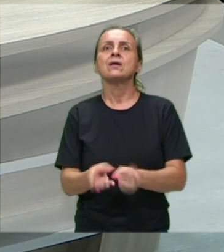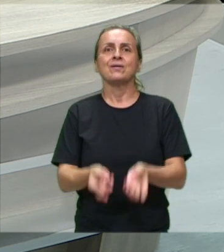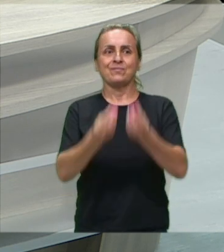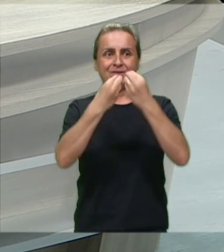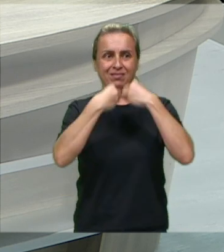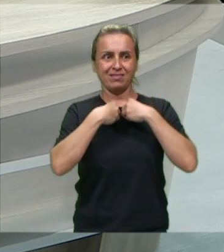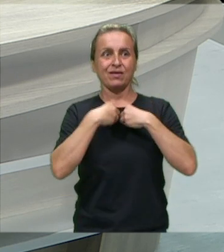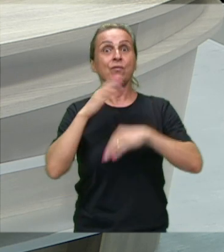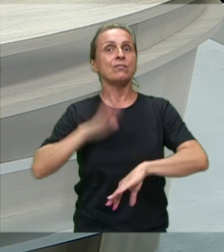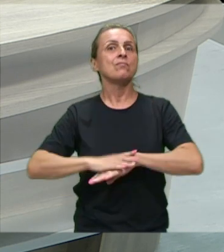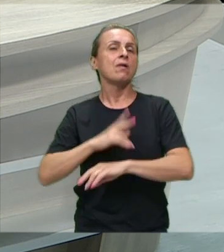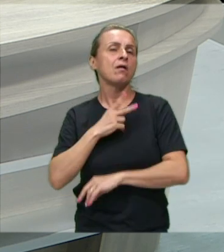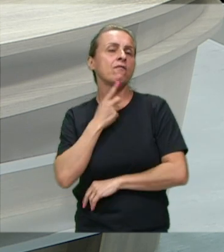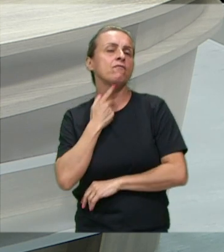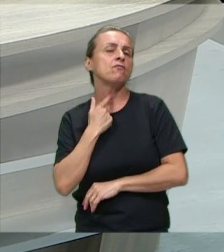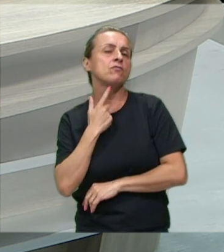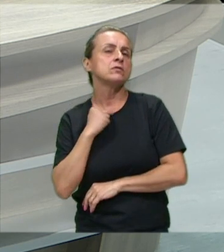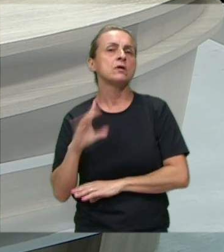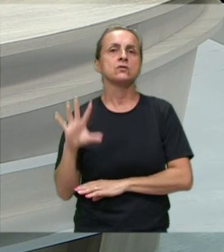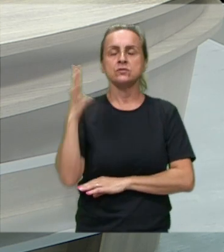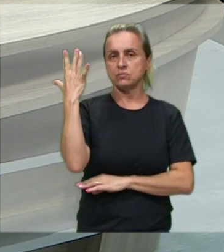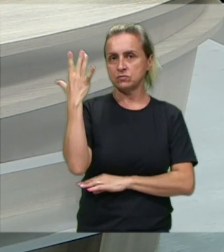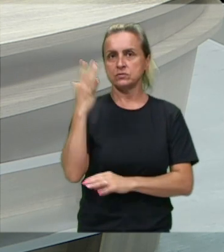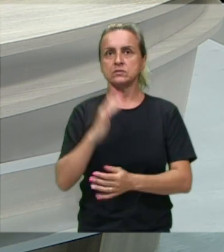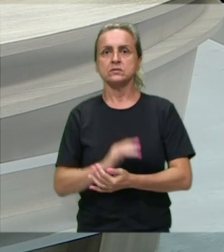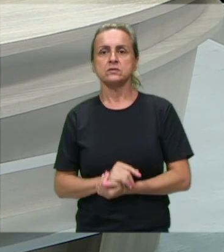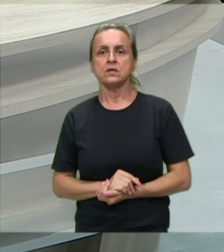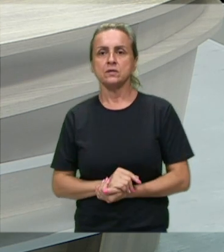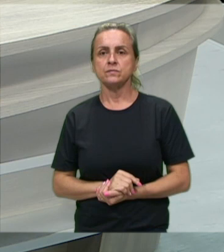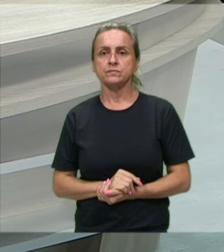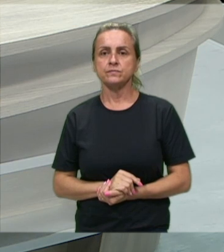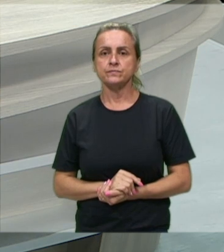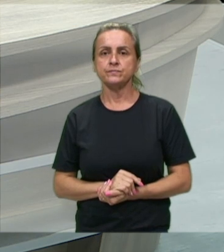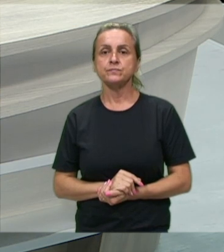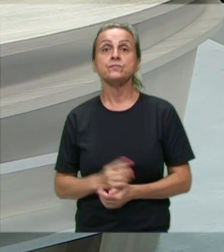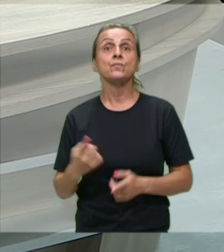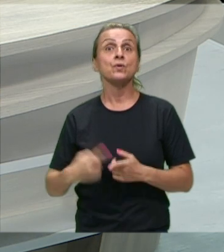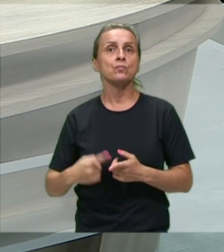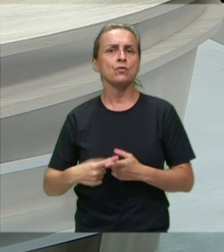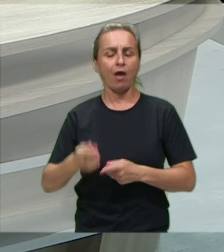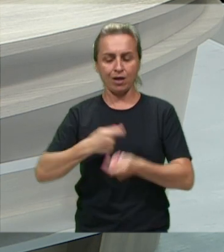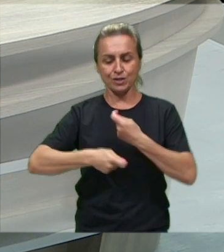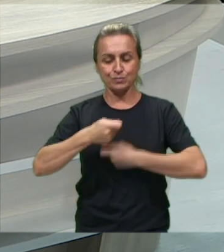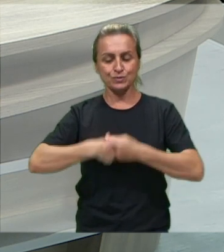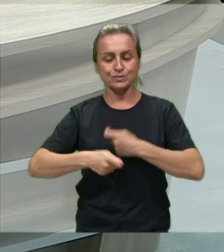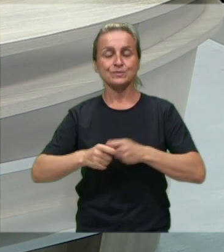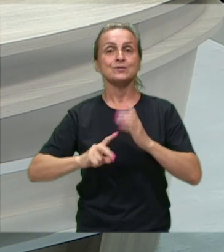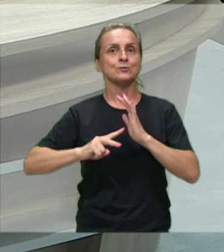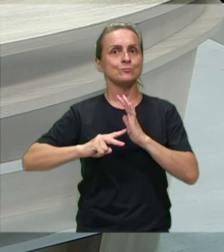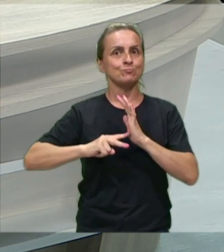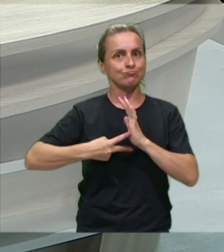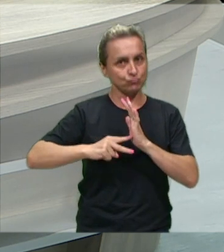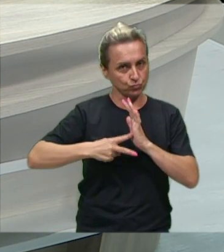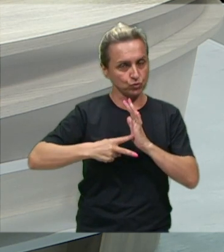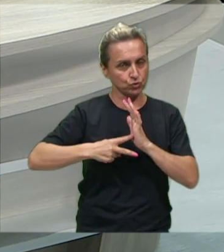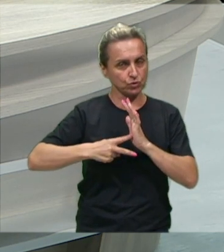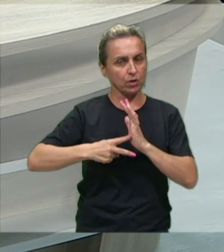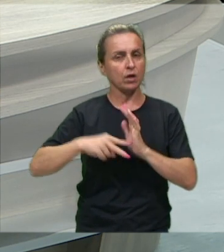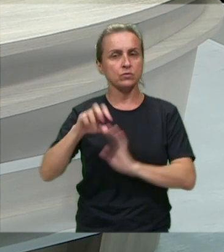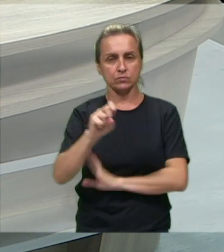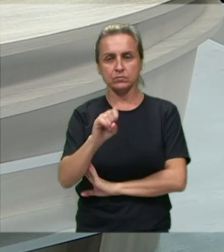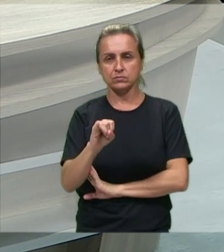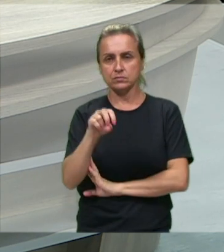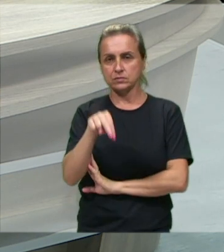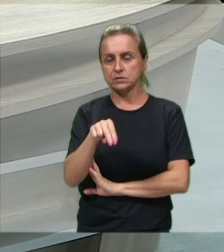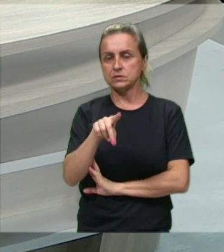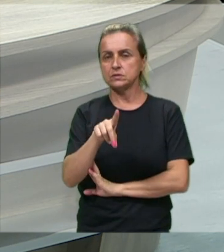de acontecer, deixando bem claro que nós somos voluntários, né? Quem está na administração do sindicato, os armadores e os industriais que